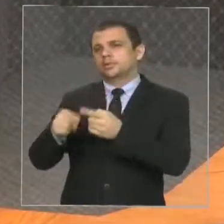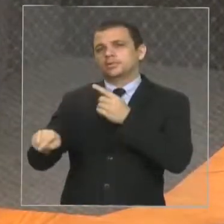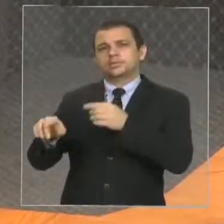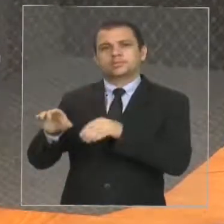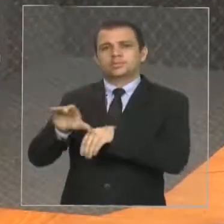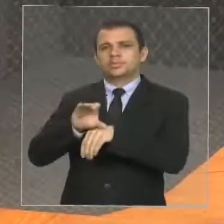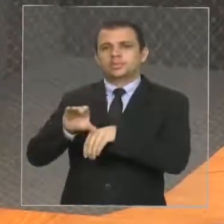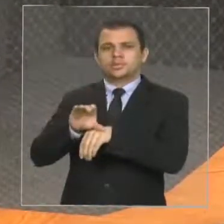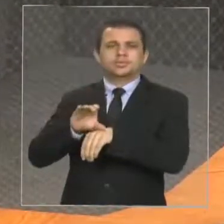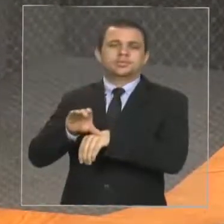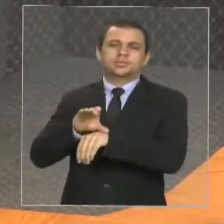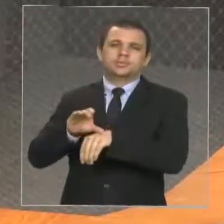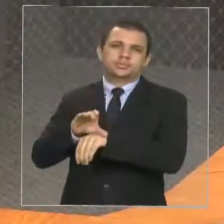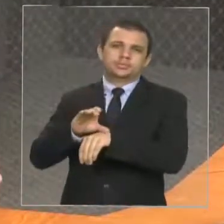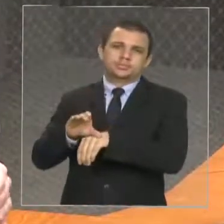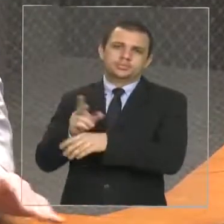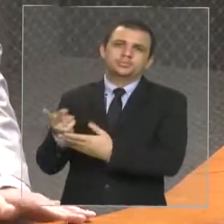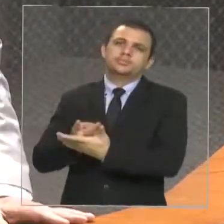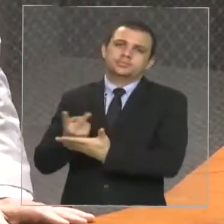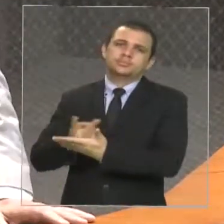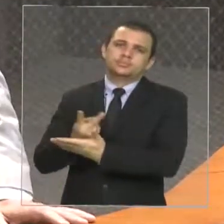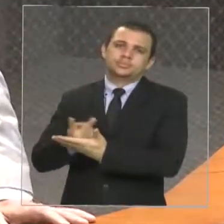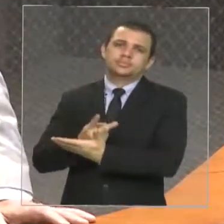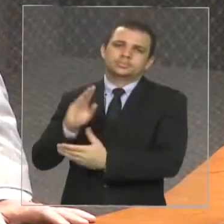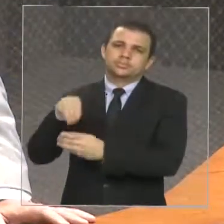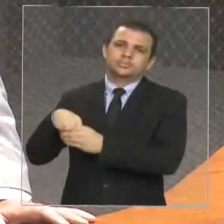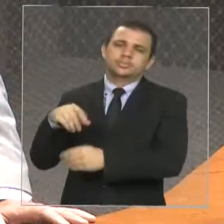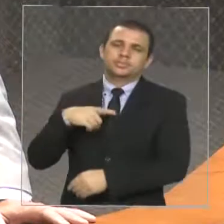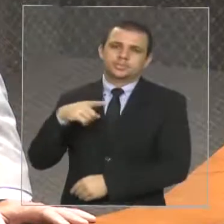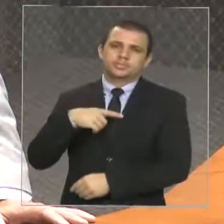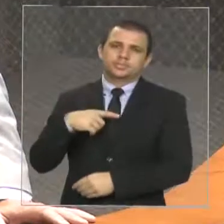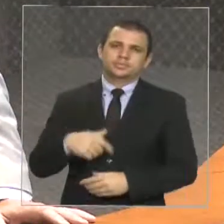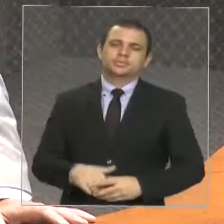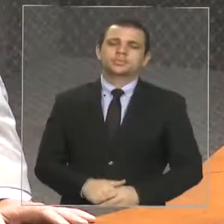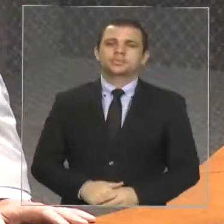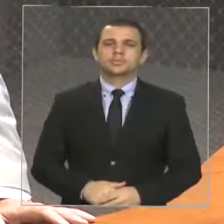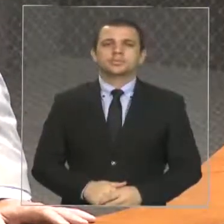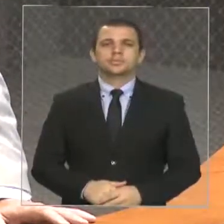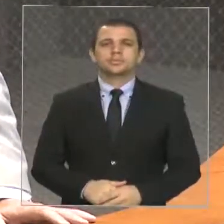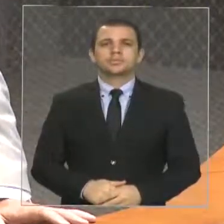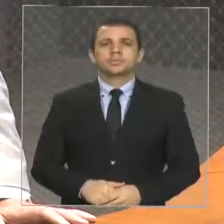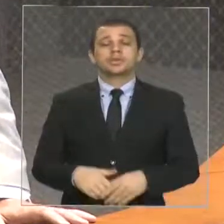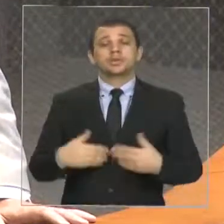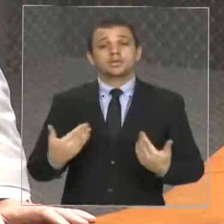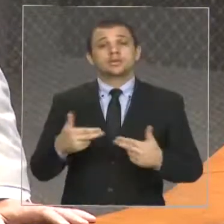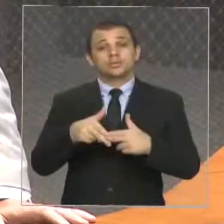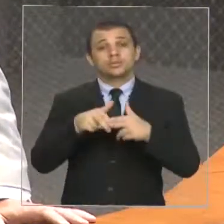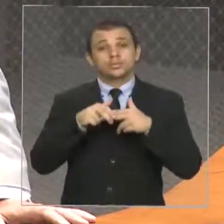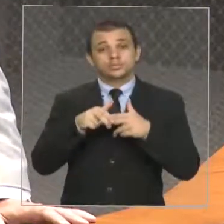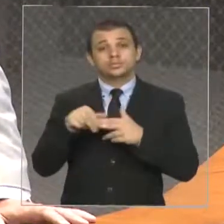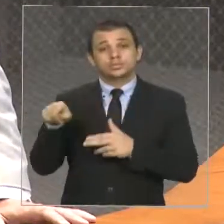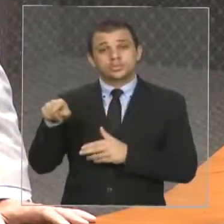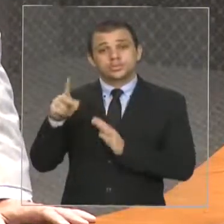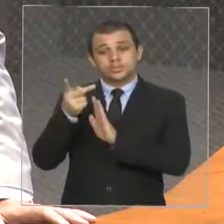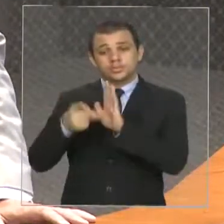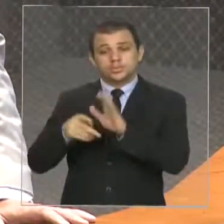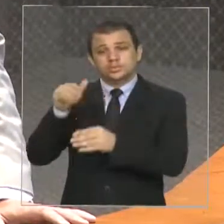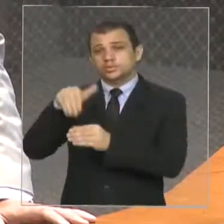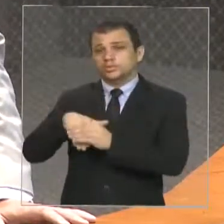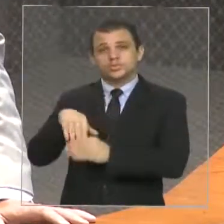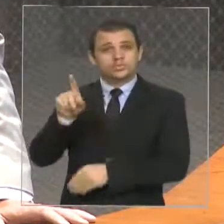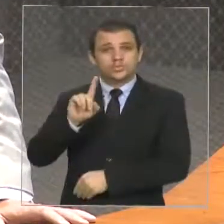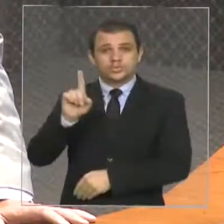que continha vícios de inconstitucionalidade. Então, por isso, não foi votado